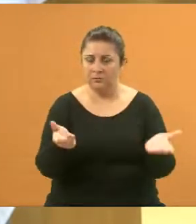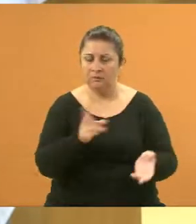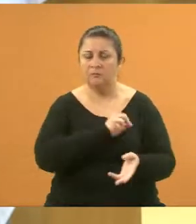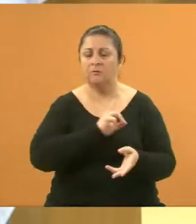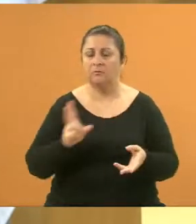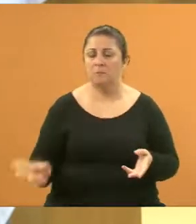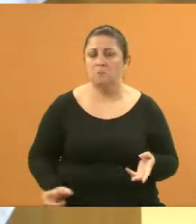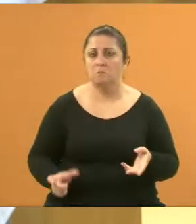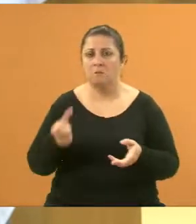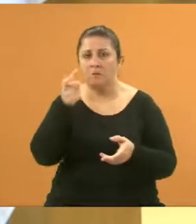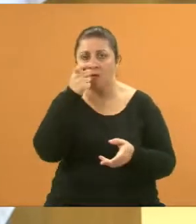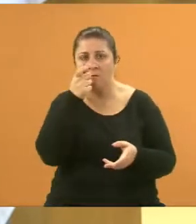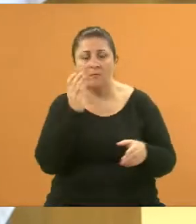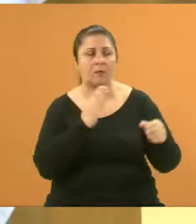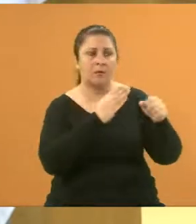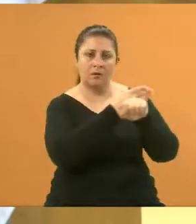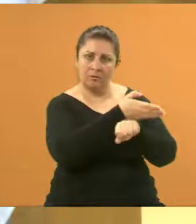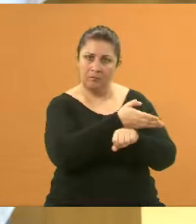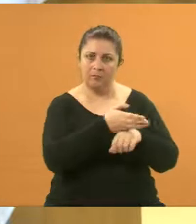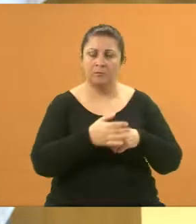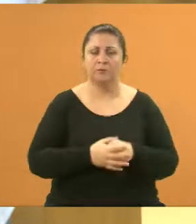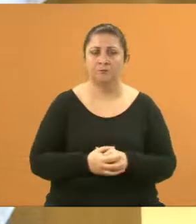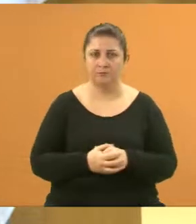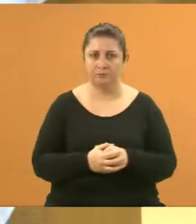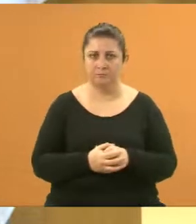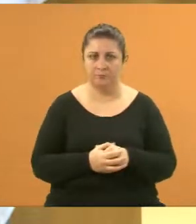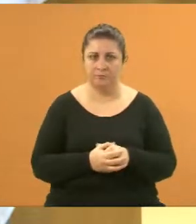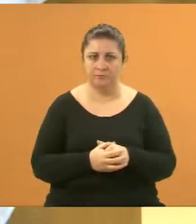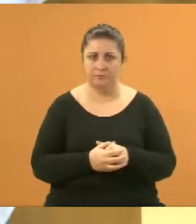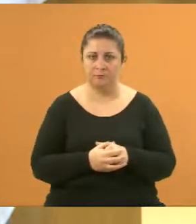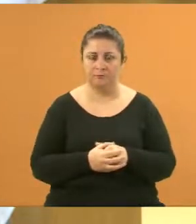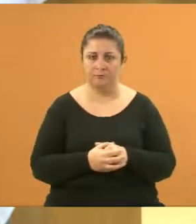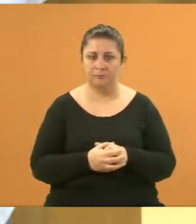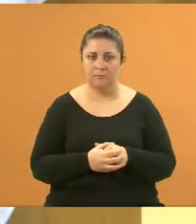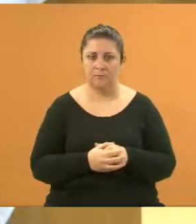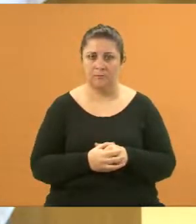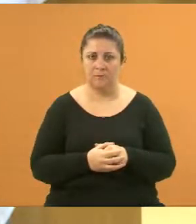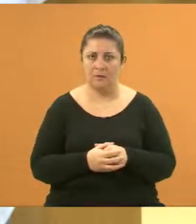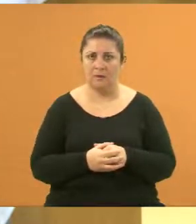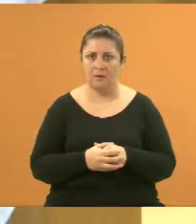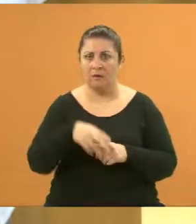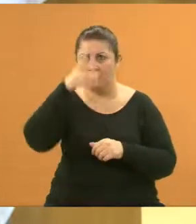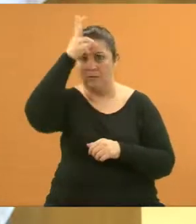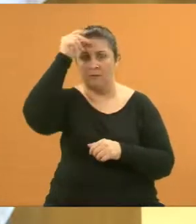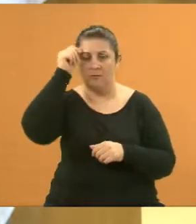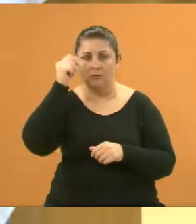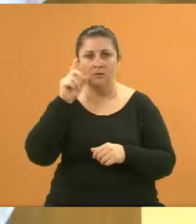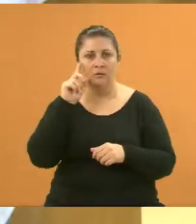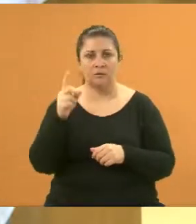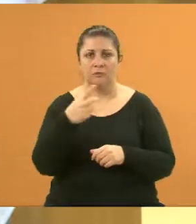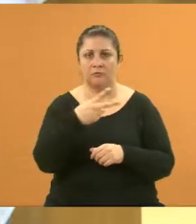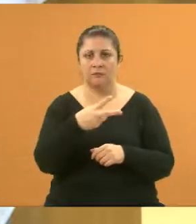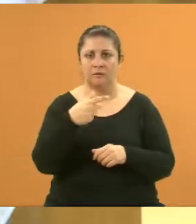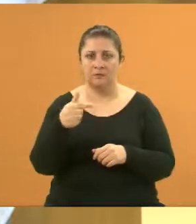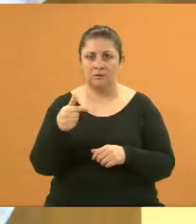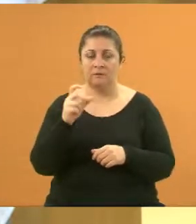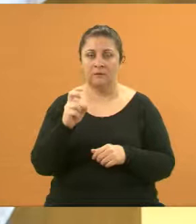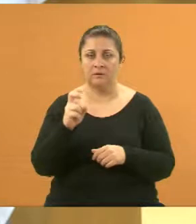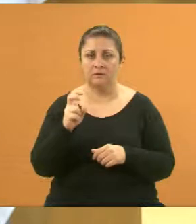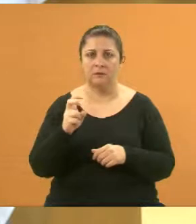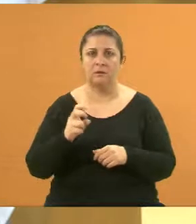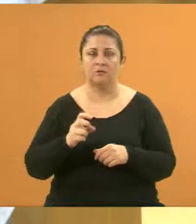para apreciação e aprovação desta Casa Legislativa, Gabinete do Prefeito, 25 de julho de